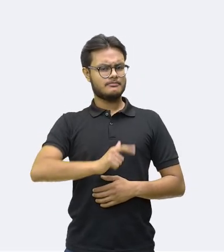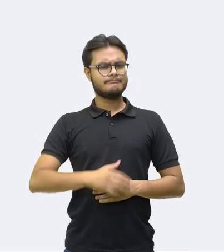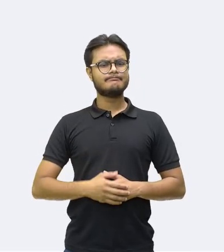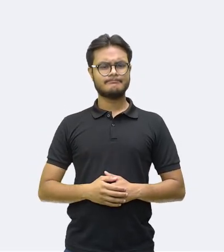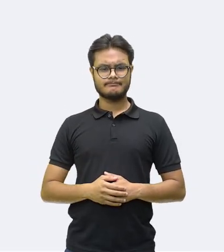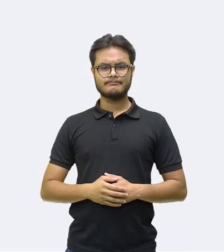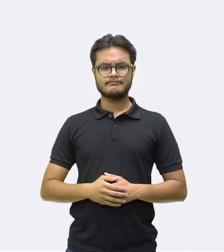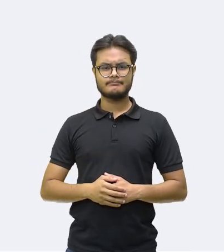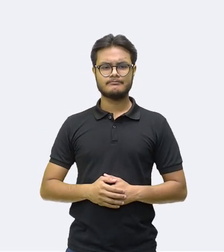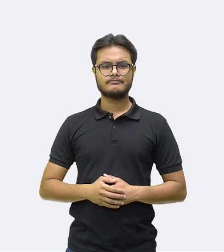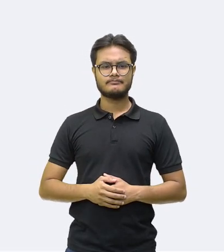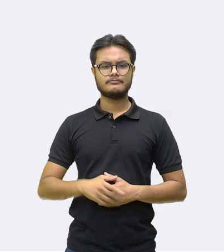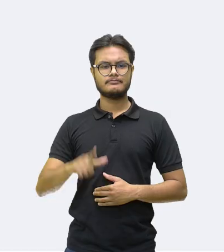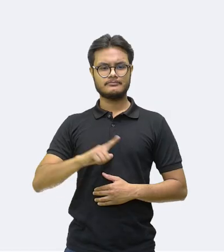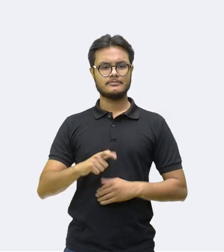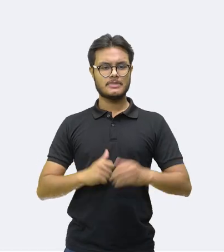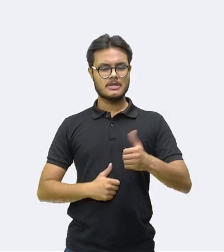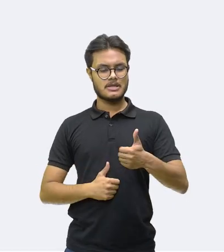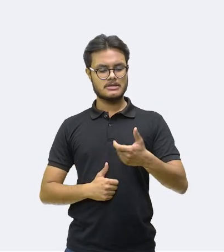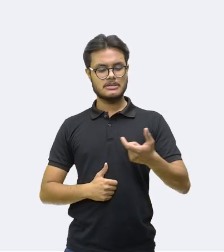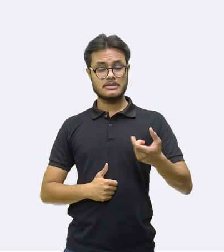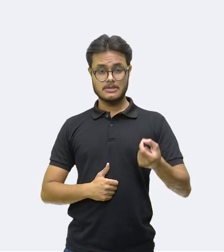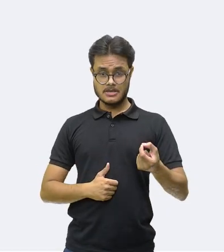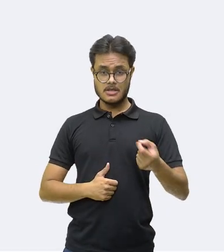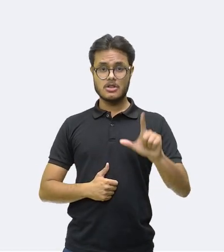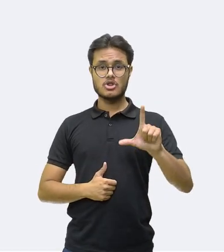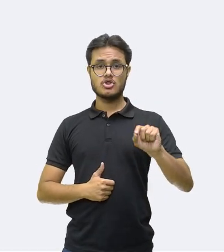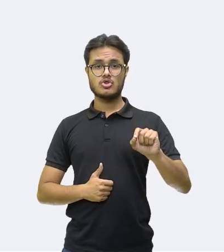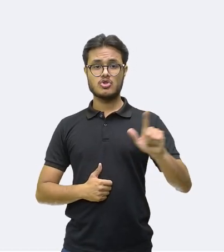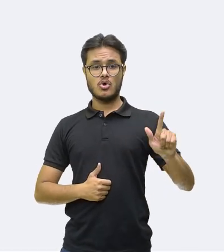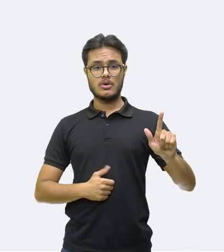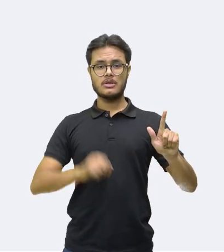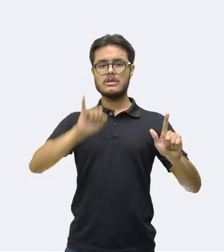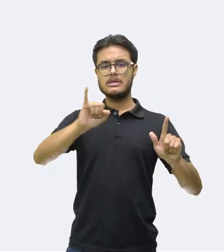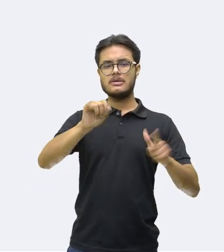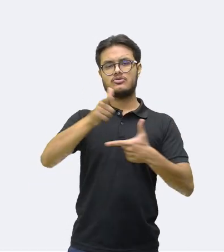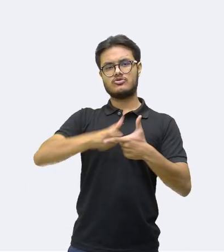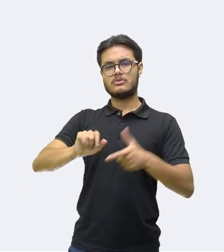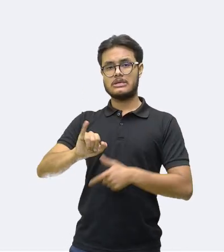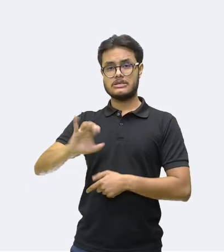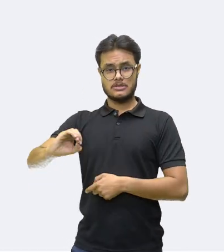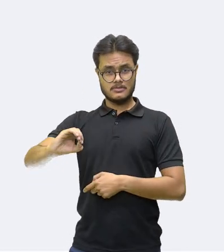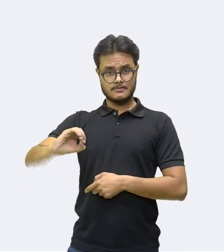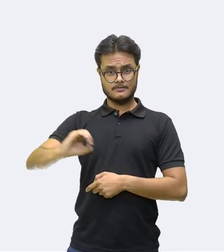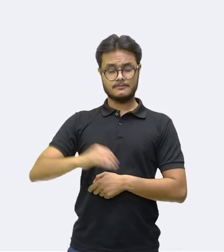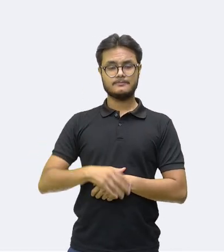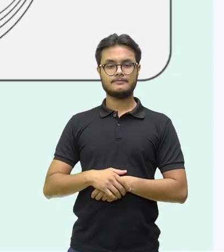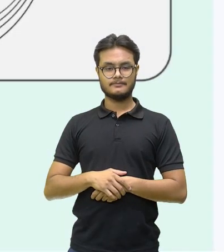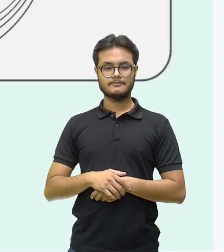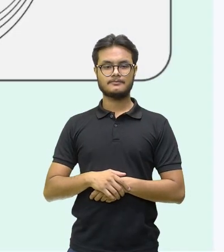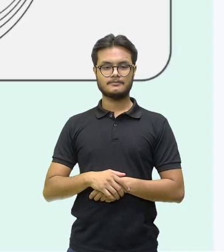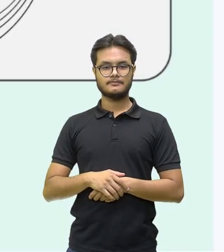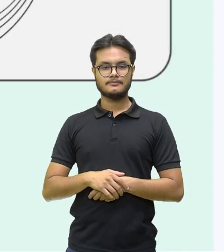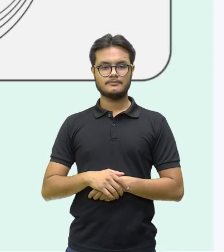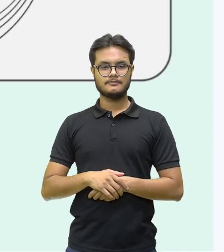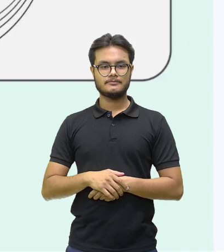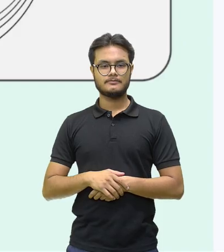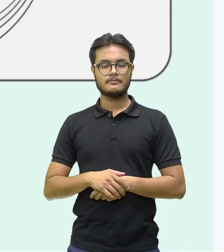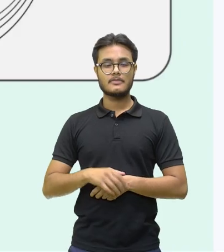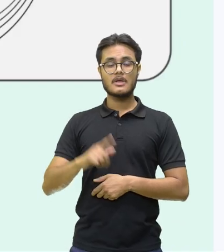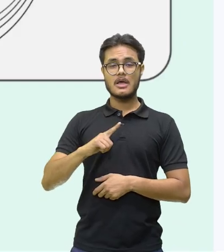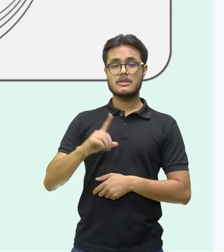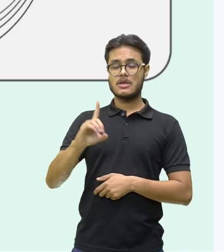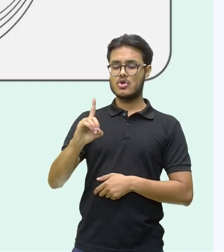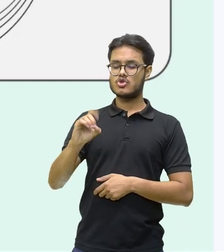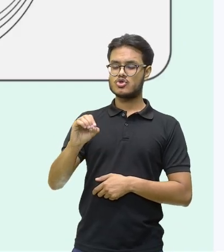logarítmica. O nível sonoro é 10 vezes o logaritmo de I sobre 0. E 0 é a menor intensidade que você pode perceber. E, nesse caso,